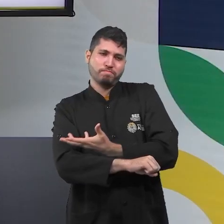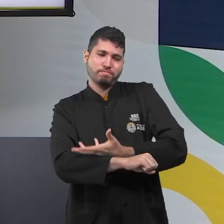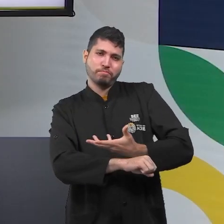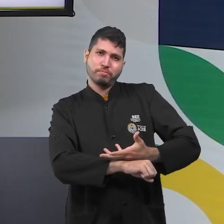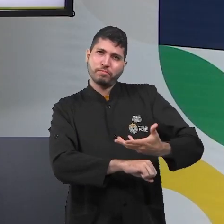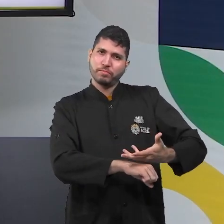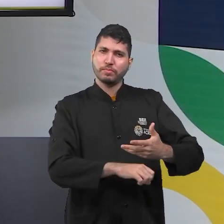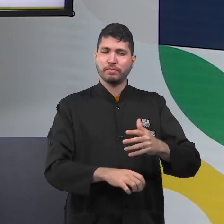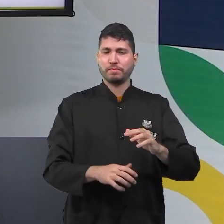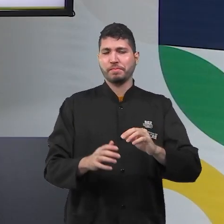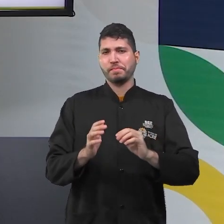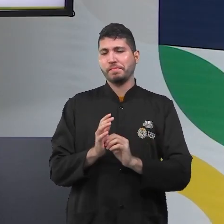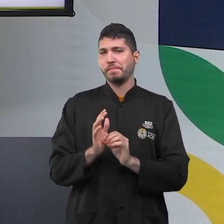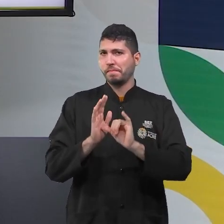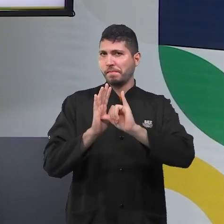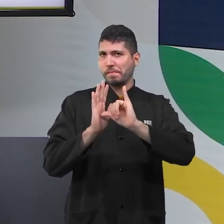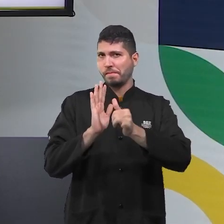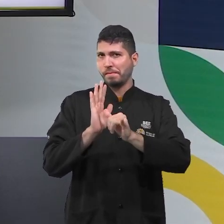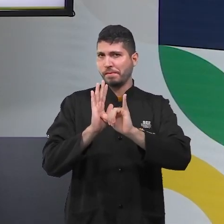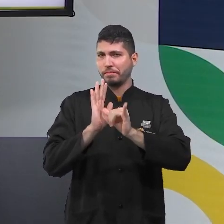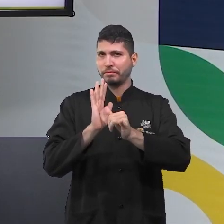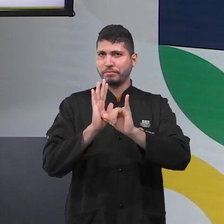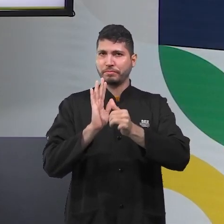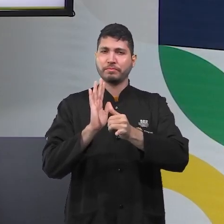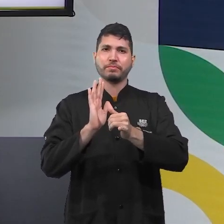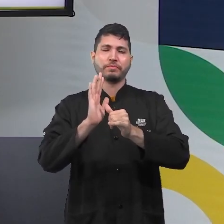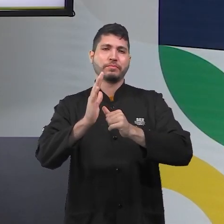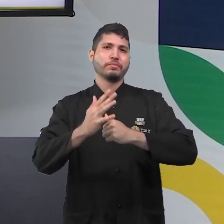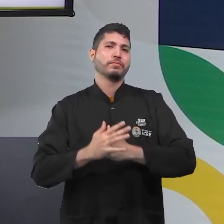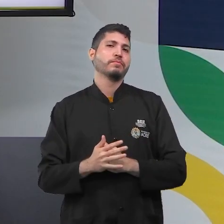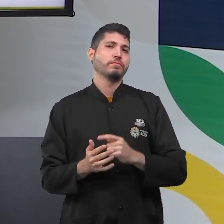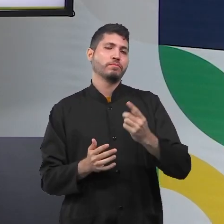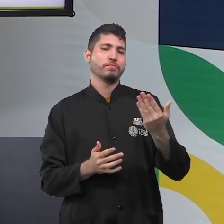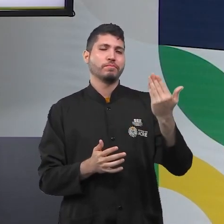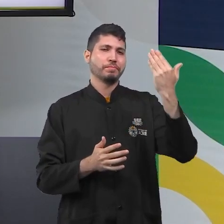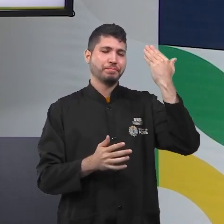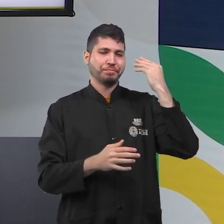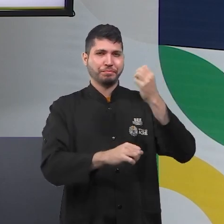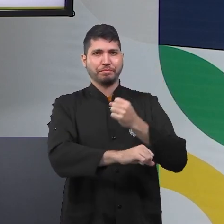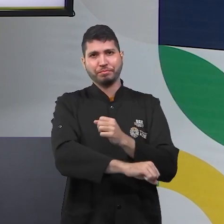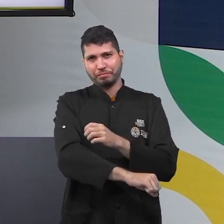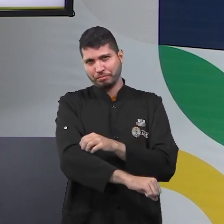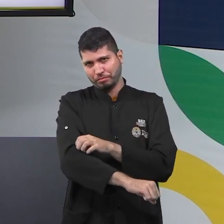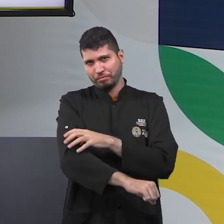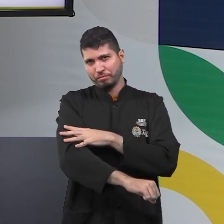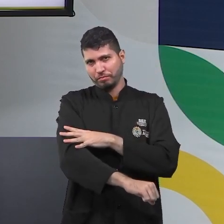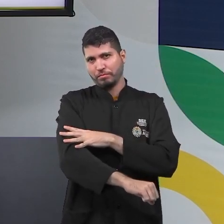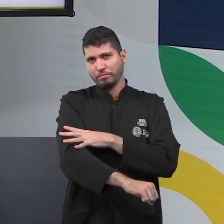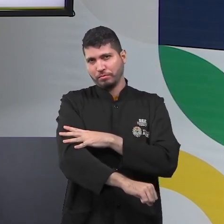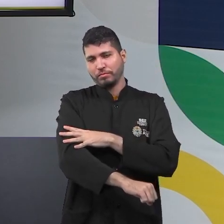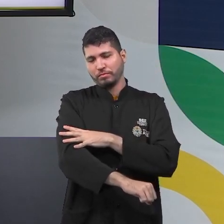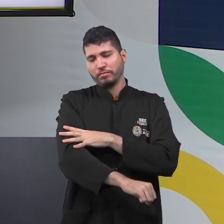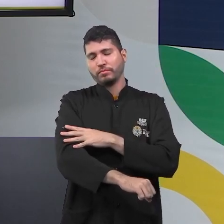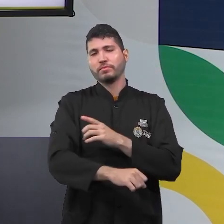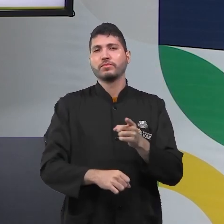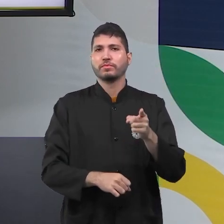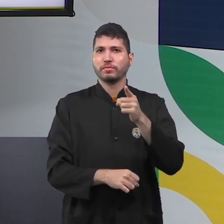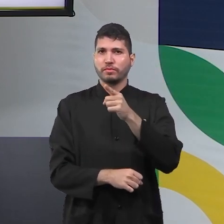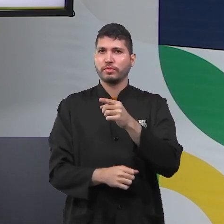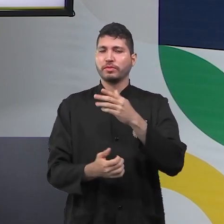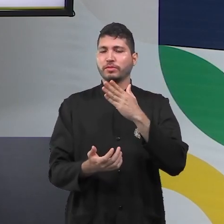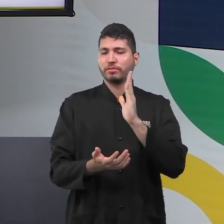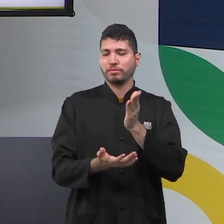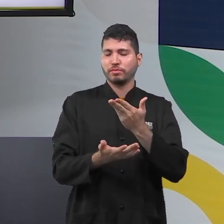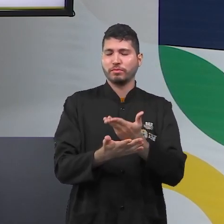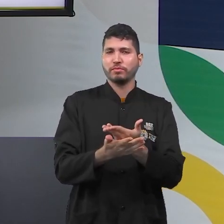eu creio que muitos de vocês já aprenderam isso lá no ensino fundamental, os anos iniciais. Já nessa etapa da educação básica